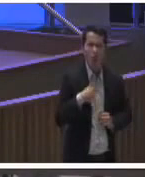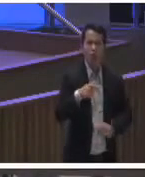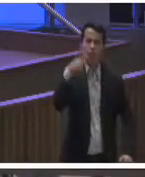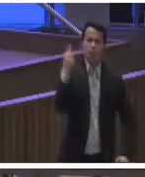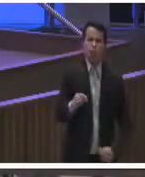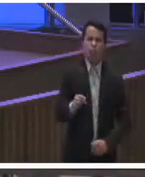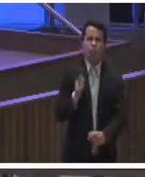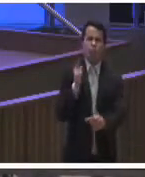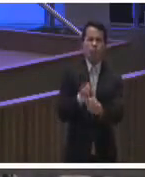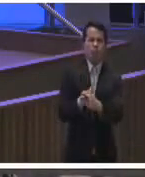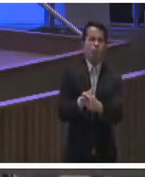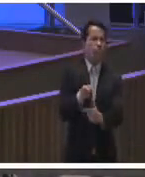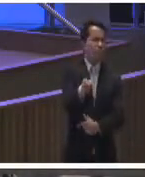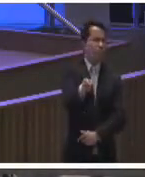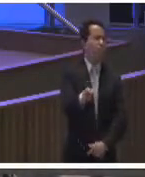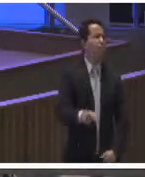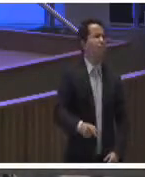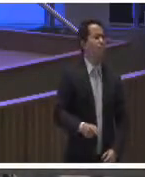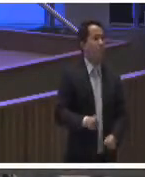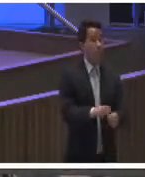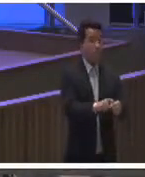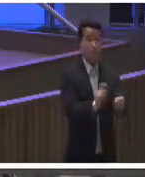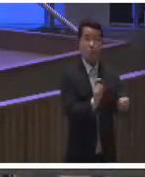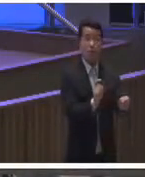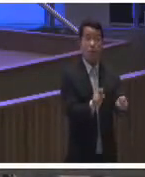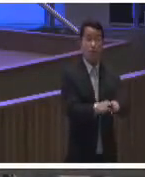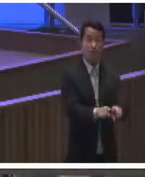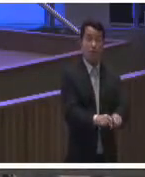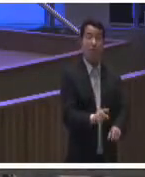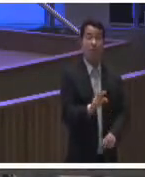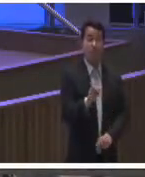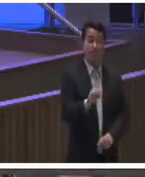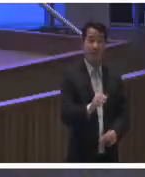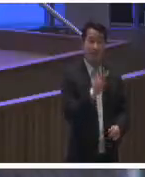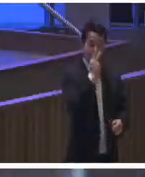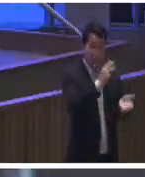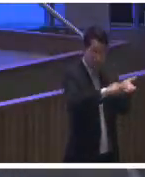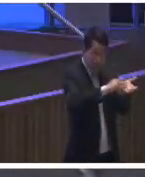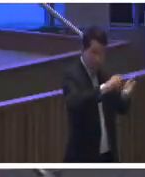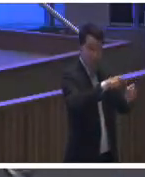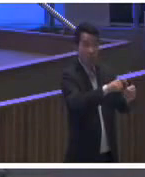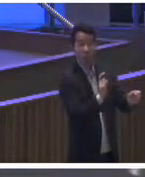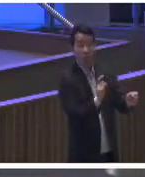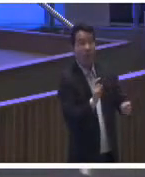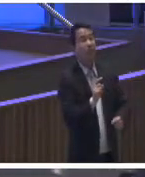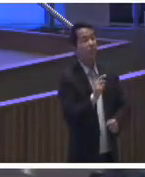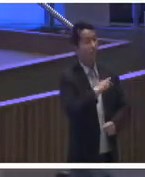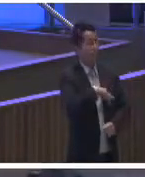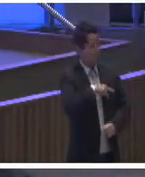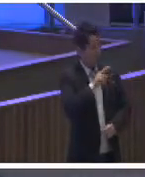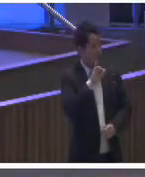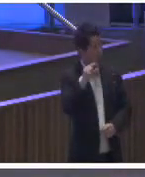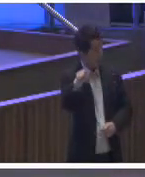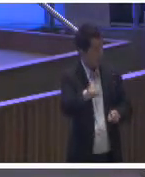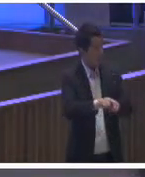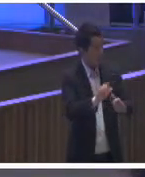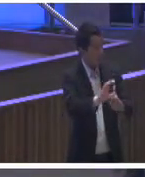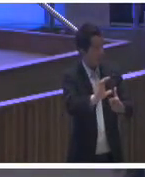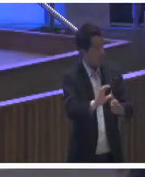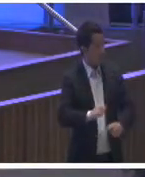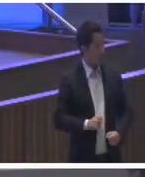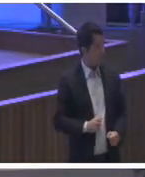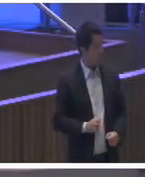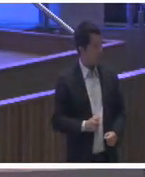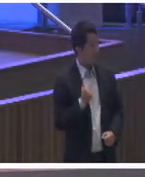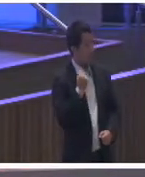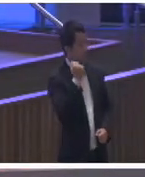aqui de disciplina da igreja. É interessante que a palavra do Senhor nos